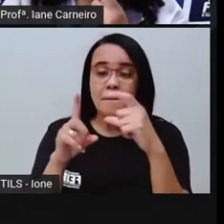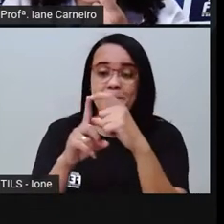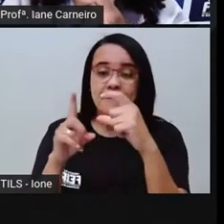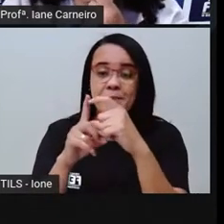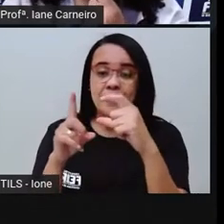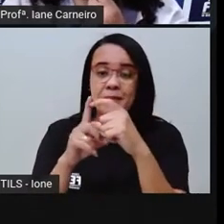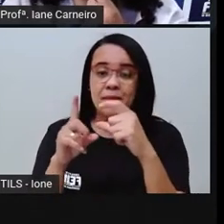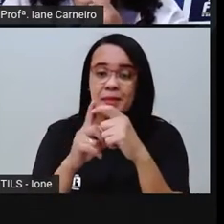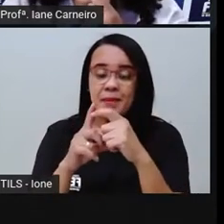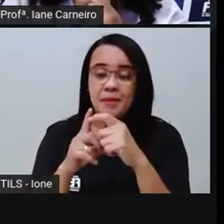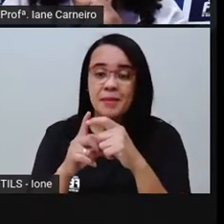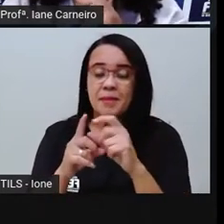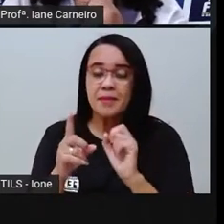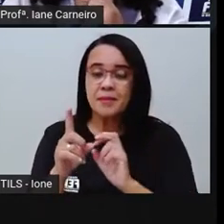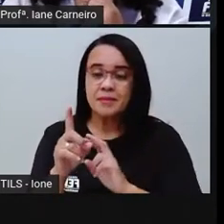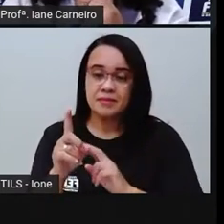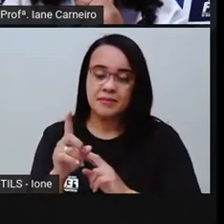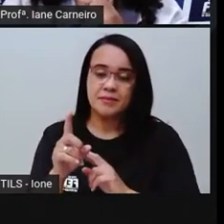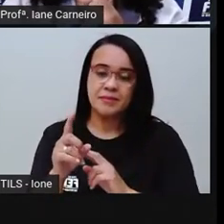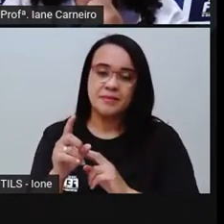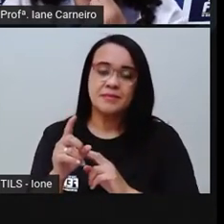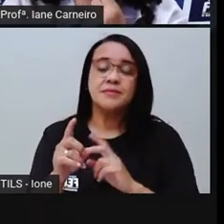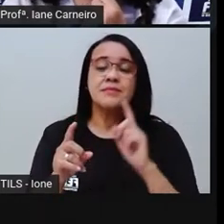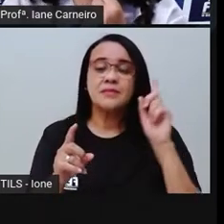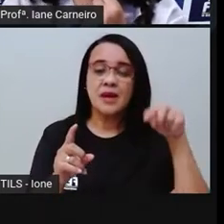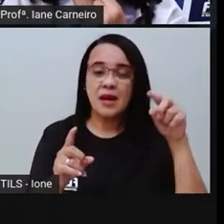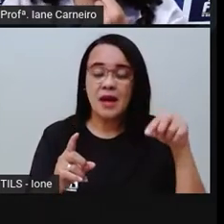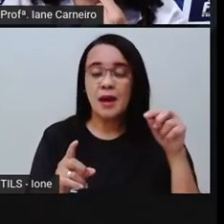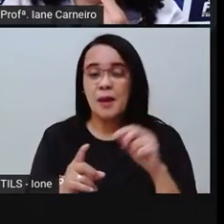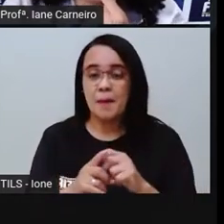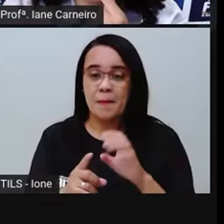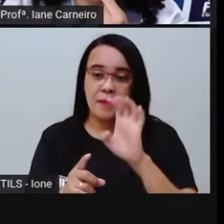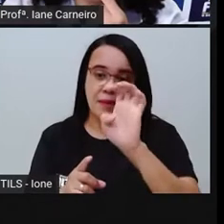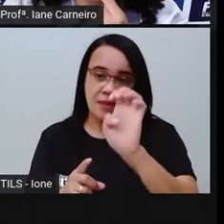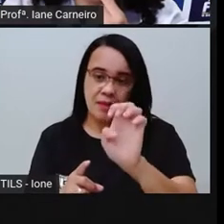escada perto e cada